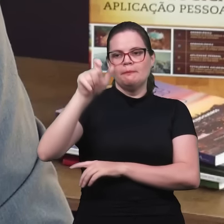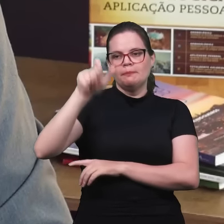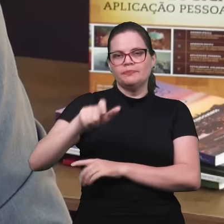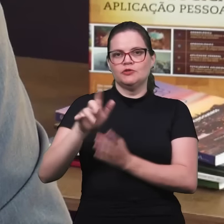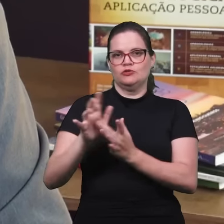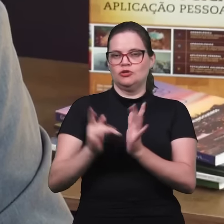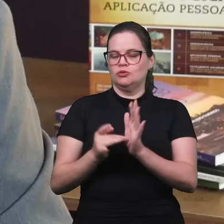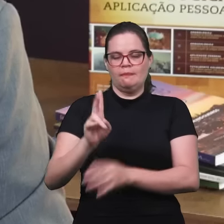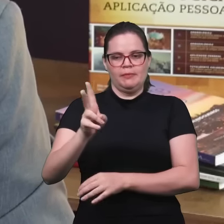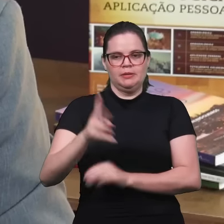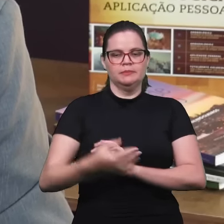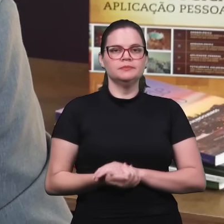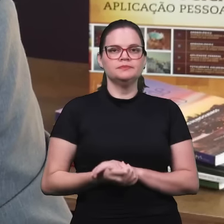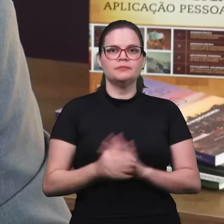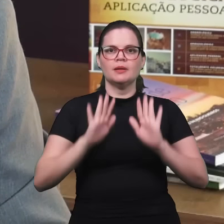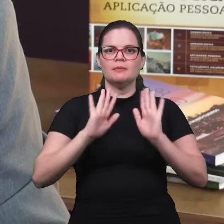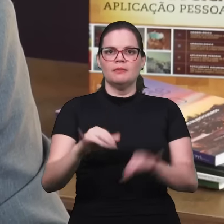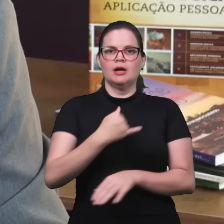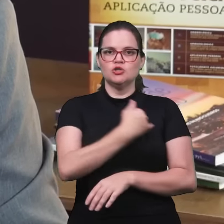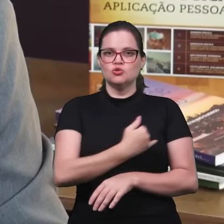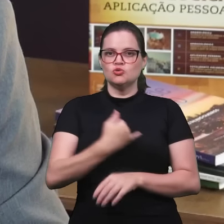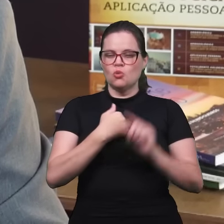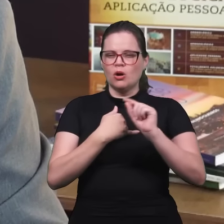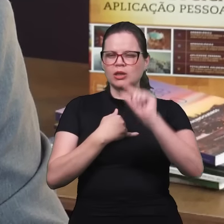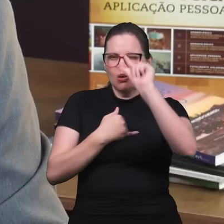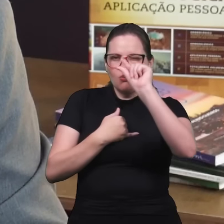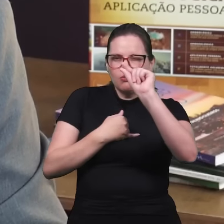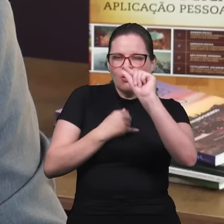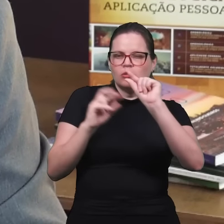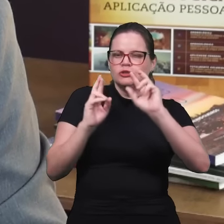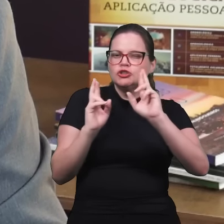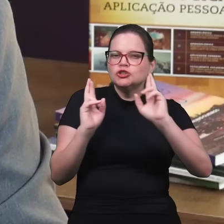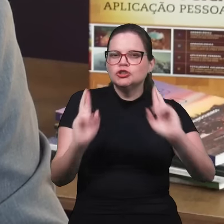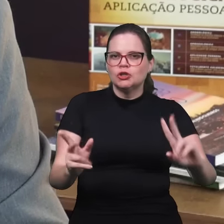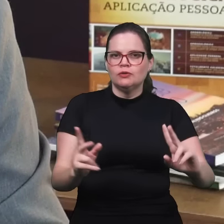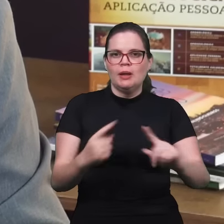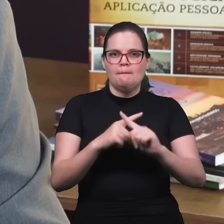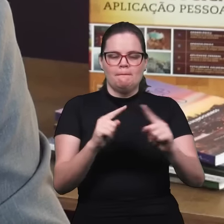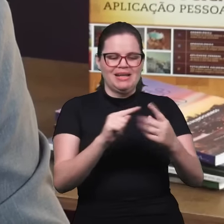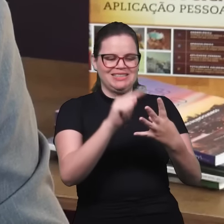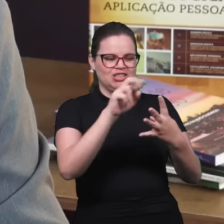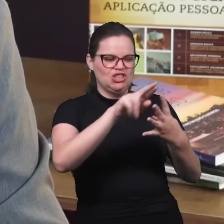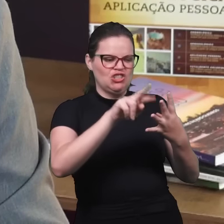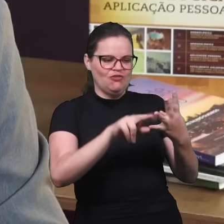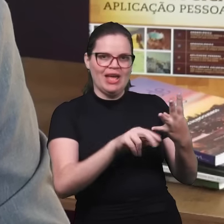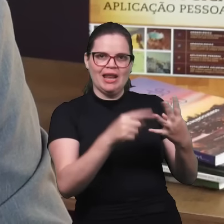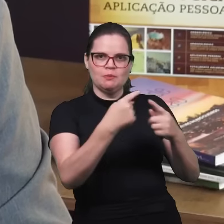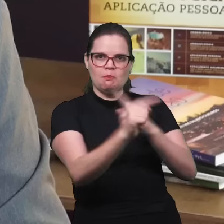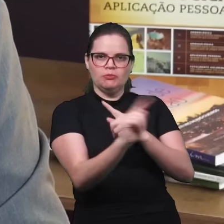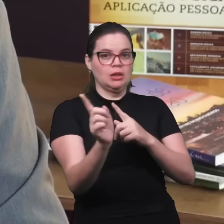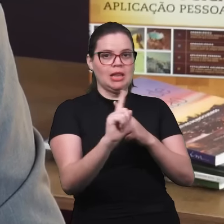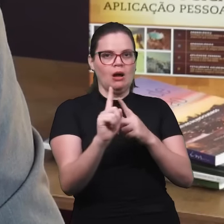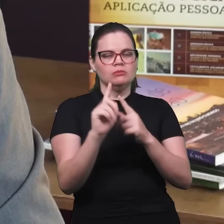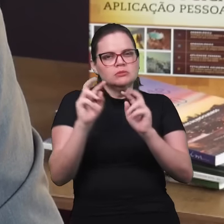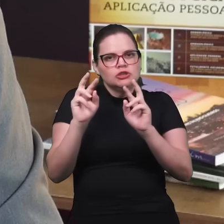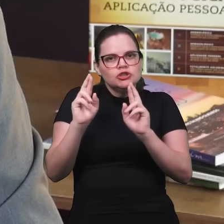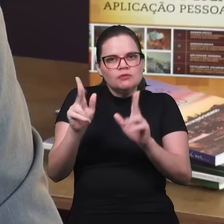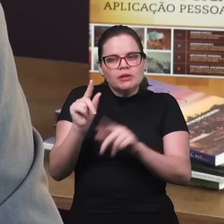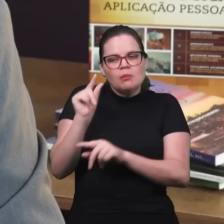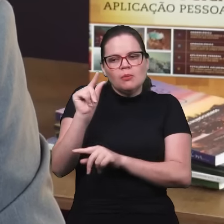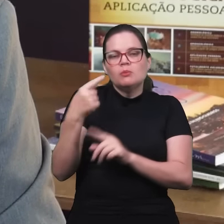É interessante que João vai destoar um pouco, né? Não contradizer, mas destoar um pouco, porque o Evangelho de